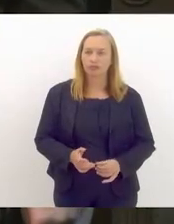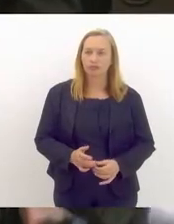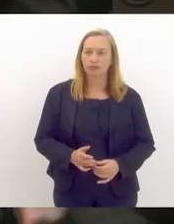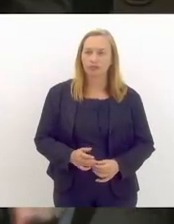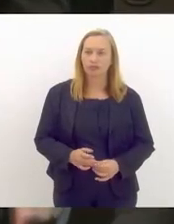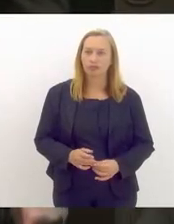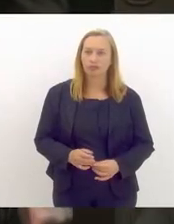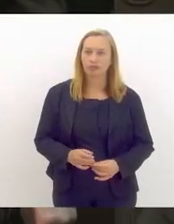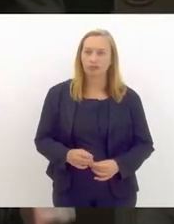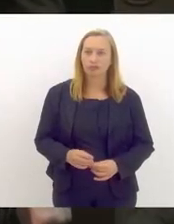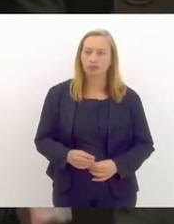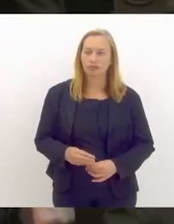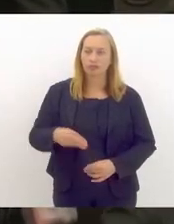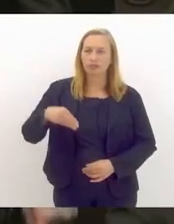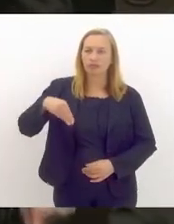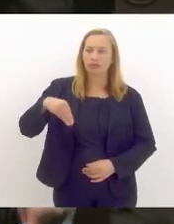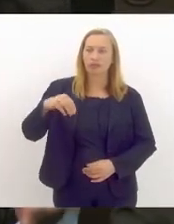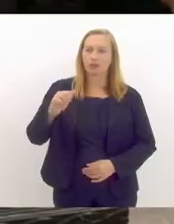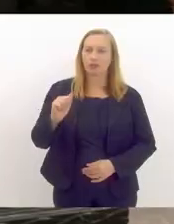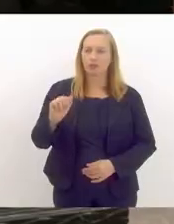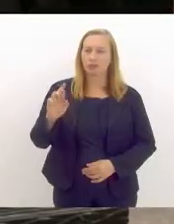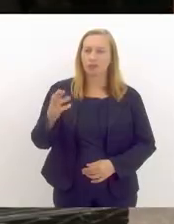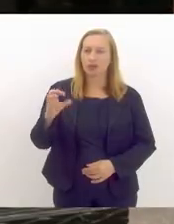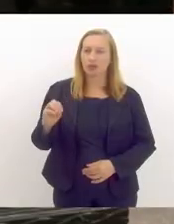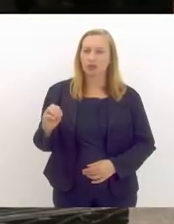Márcio Canela.